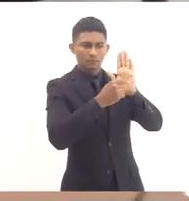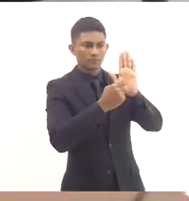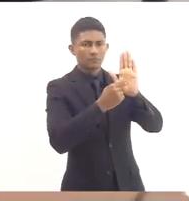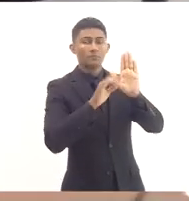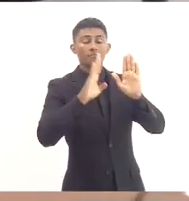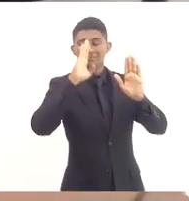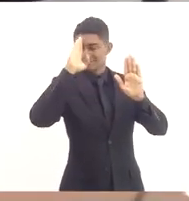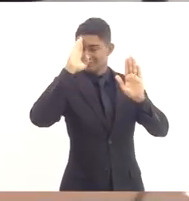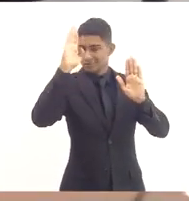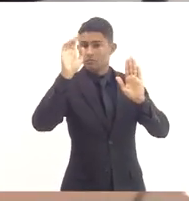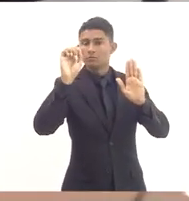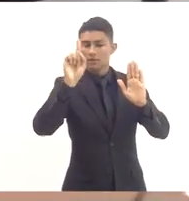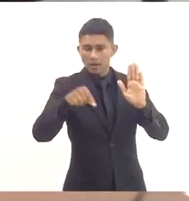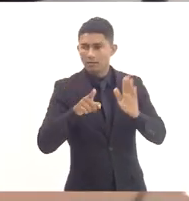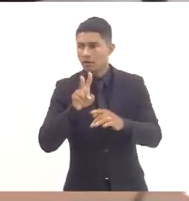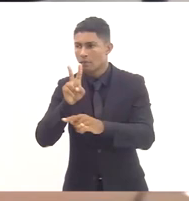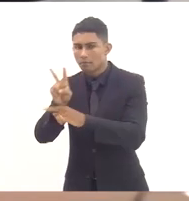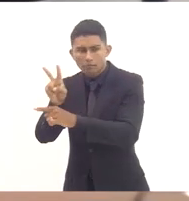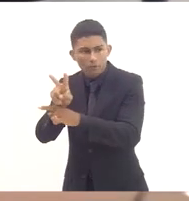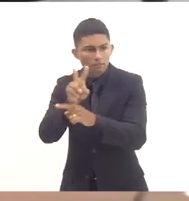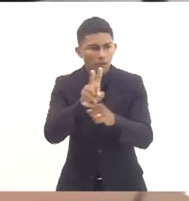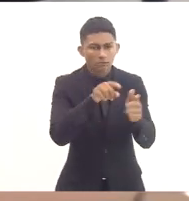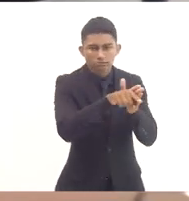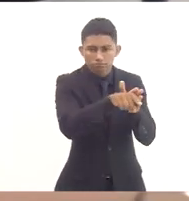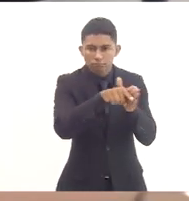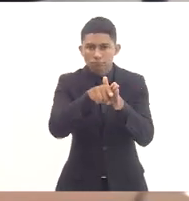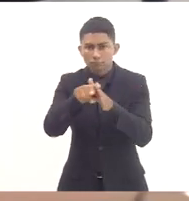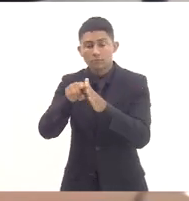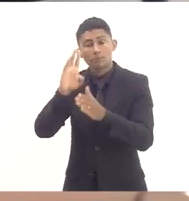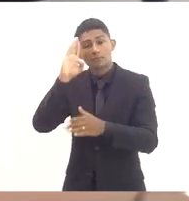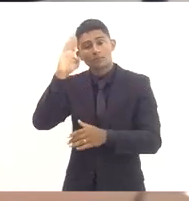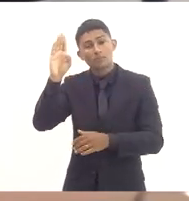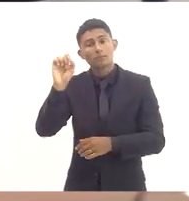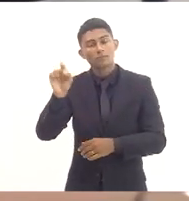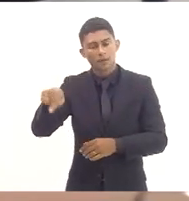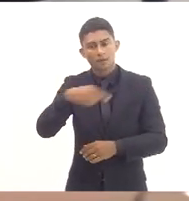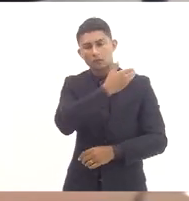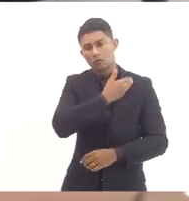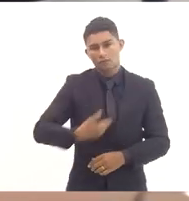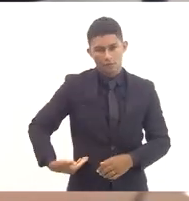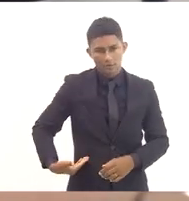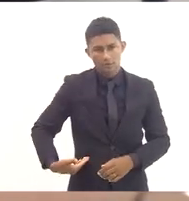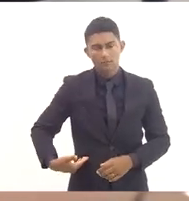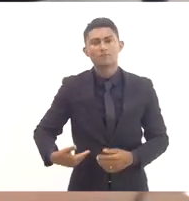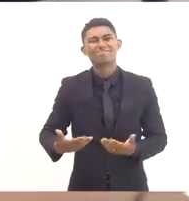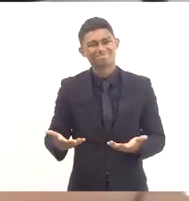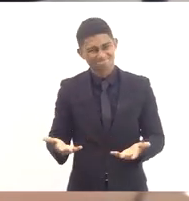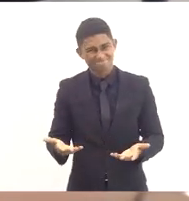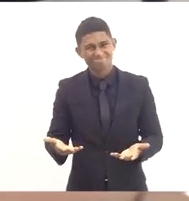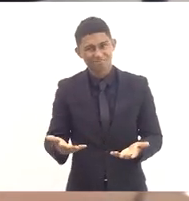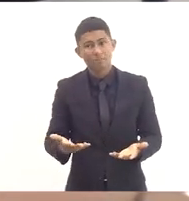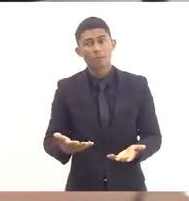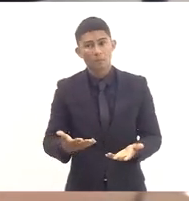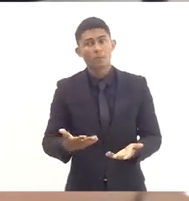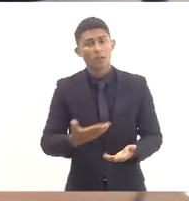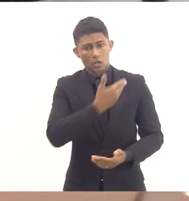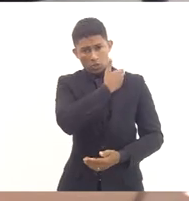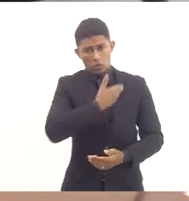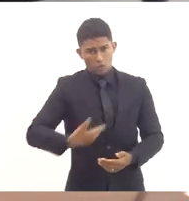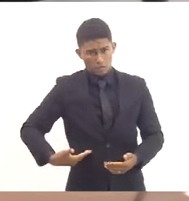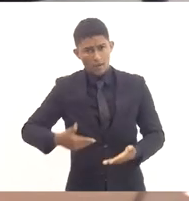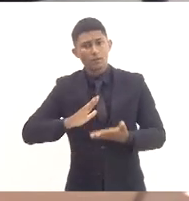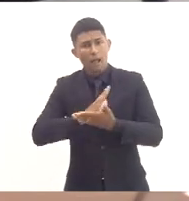importante a gente está fiscalizando principalmente o setor público em vez de dar exemplo ele é o primeiro descobrir as leis